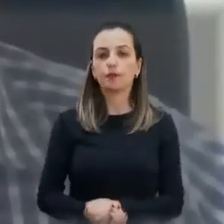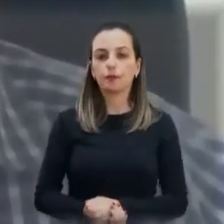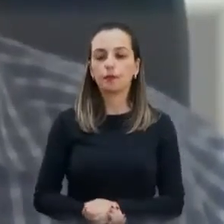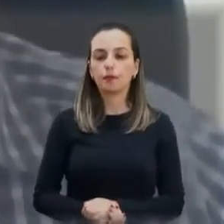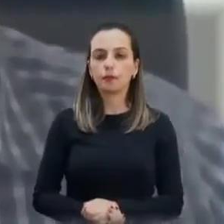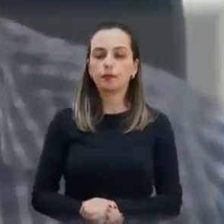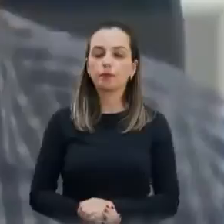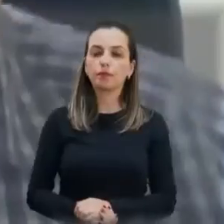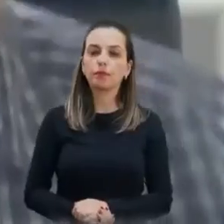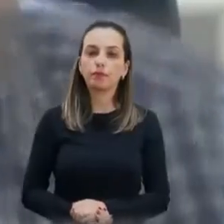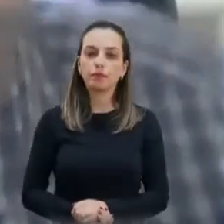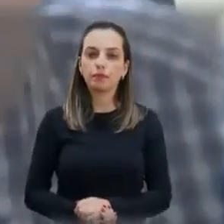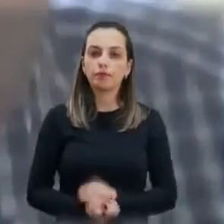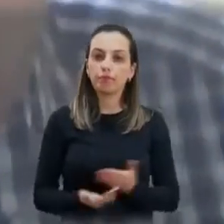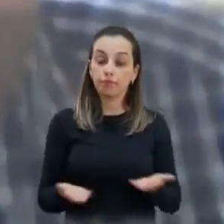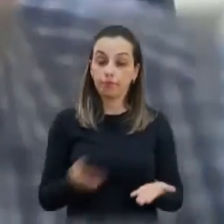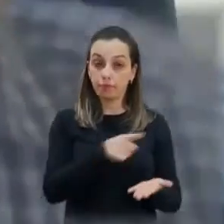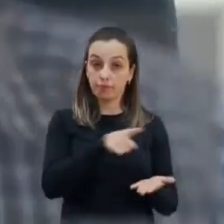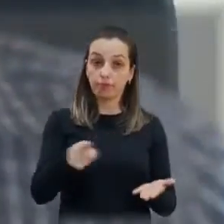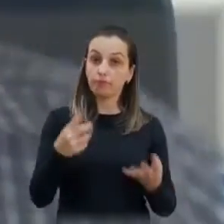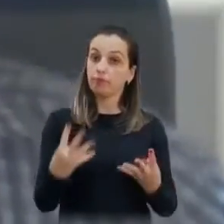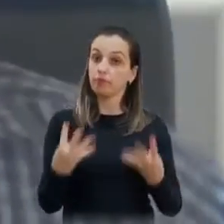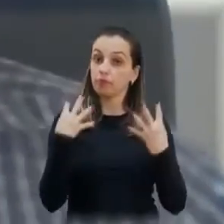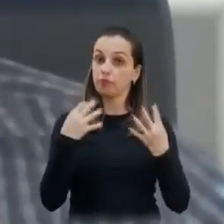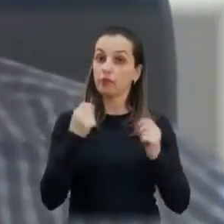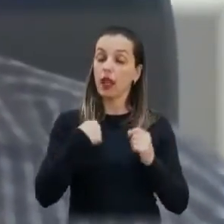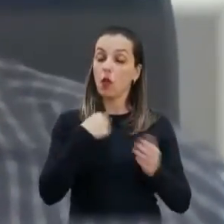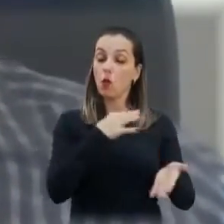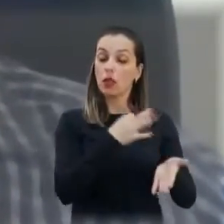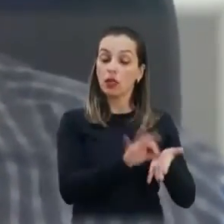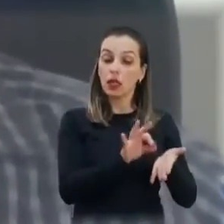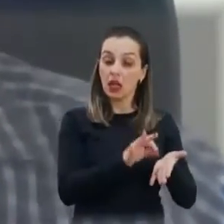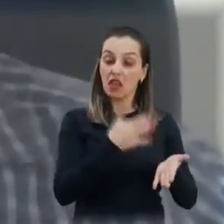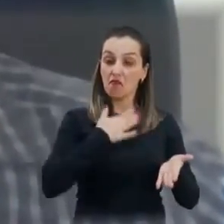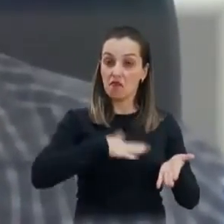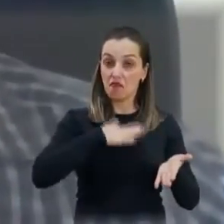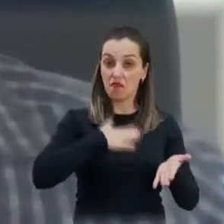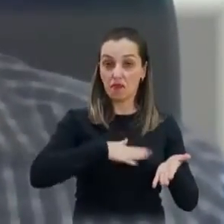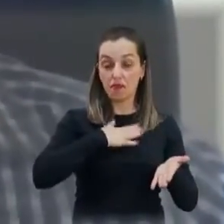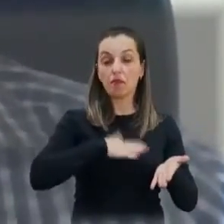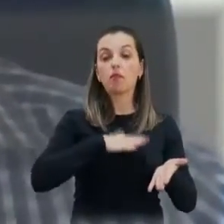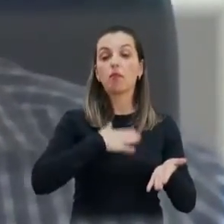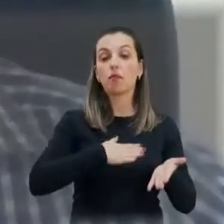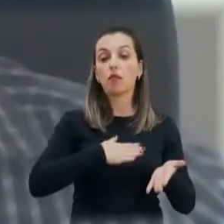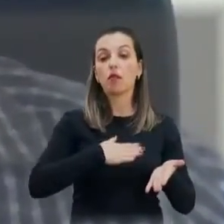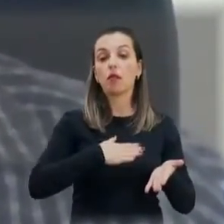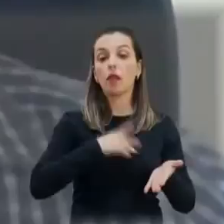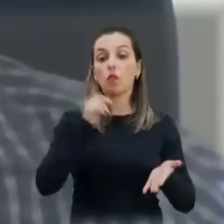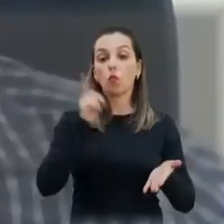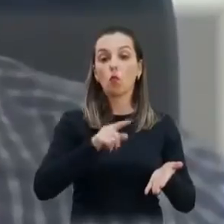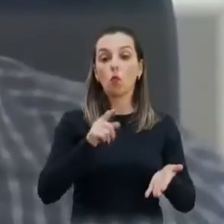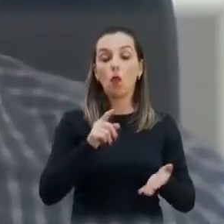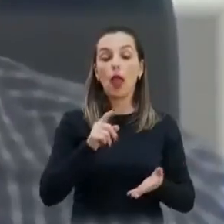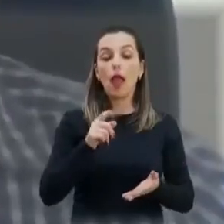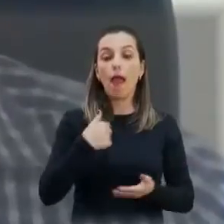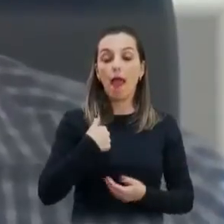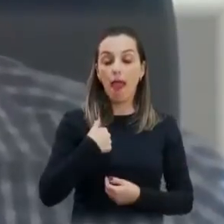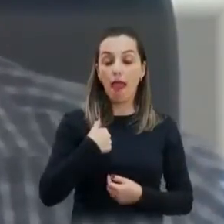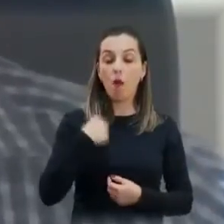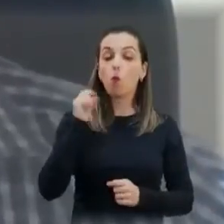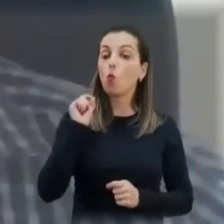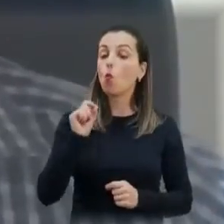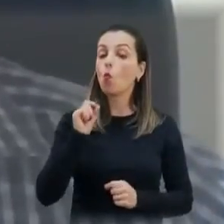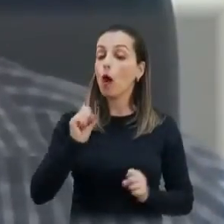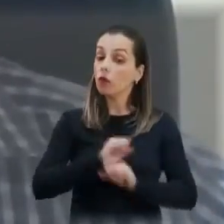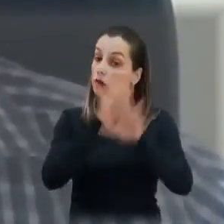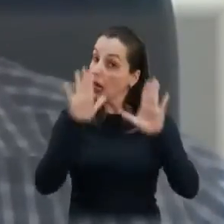Senhores vereadores, a população que nos ouve, eu assinei essa SEI com muita tranquilidade. E jamais, vou deixar bem claro